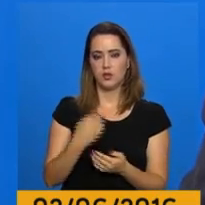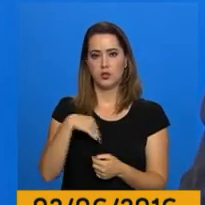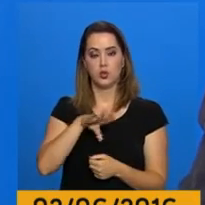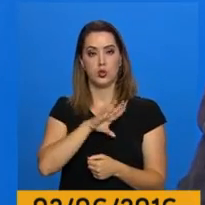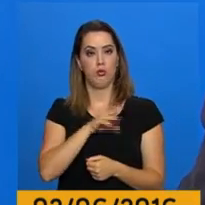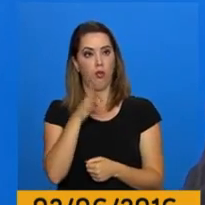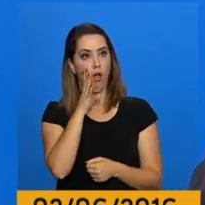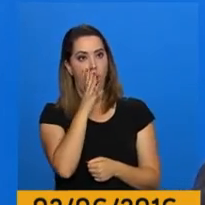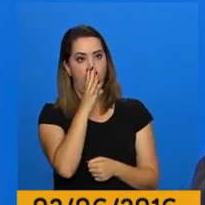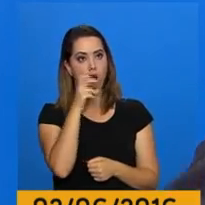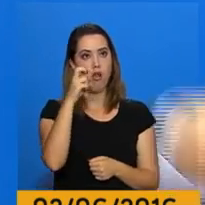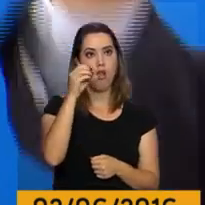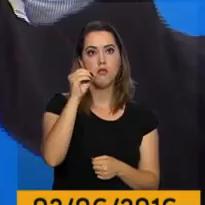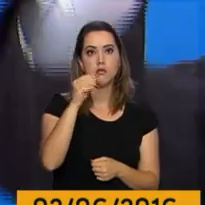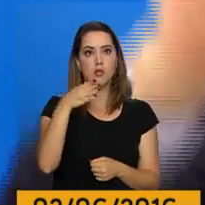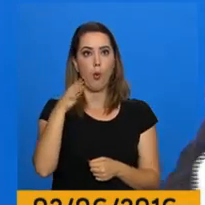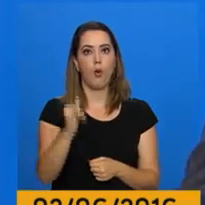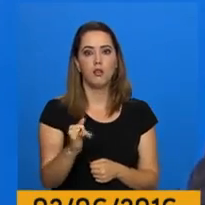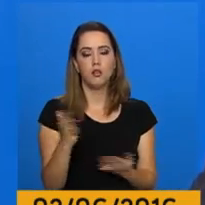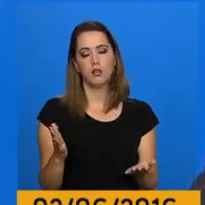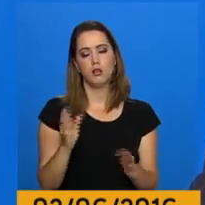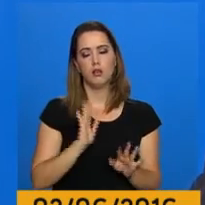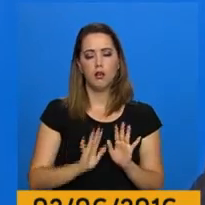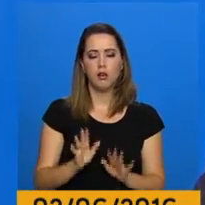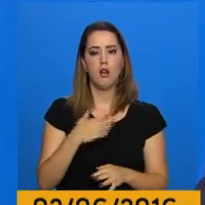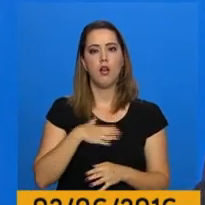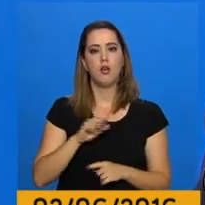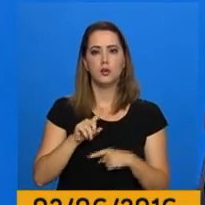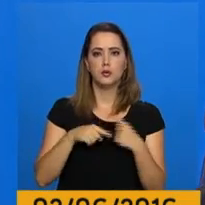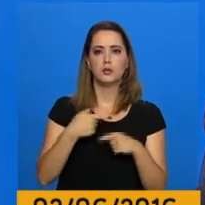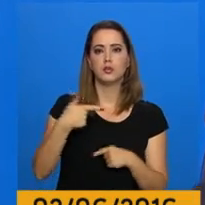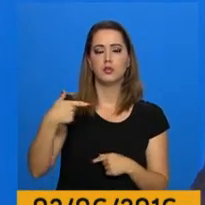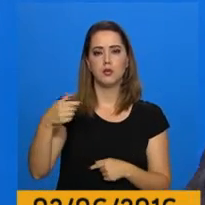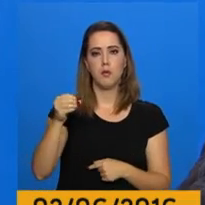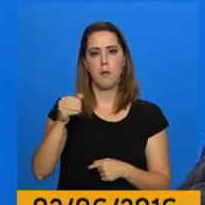mas já vem 50? Não. De repente a gente até recupera 2018, porque